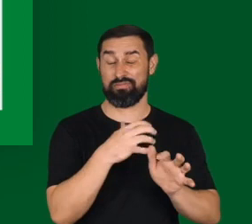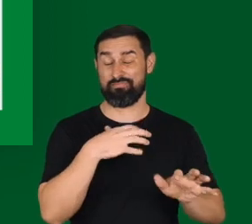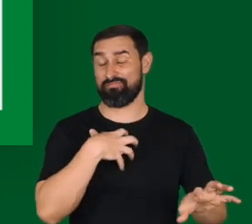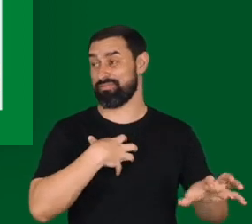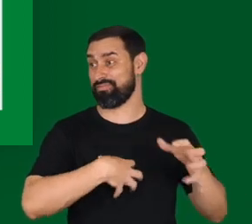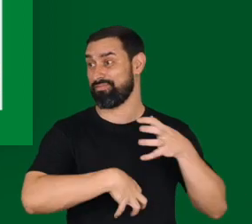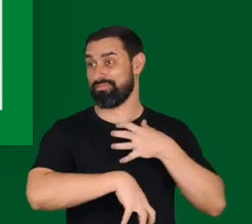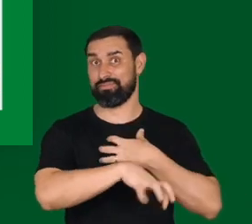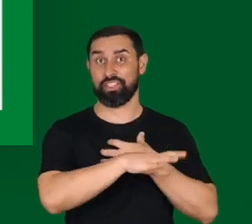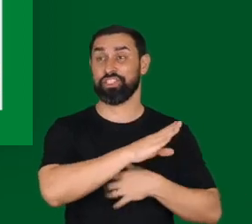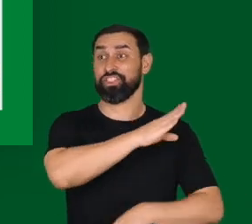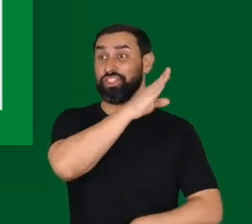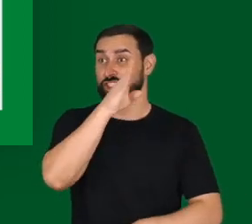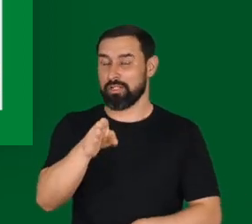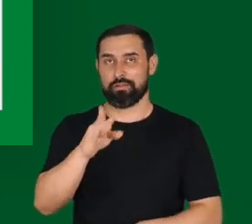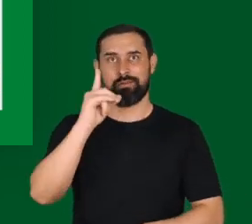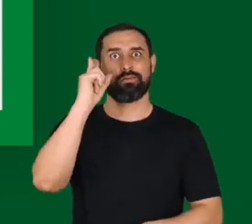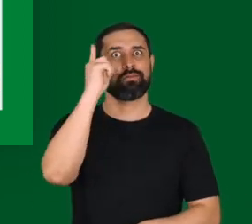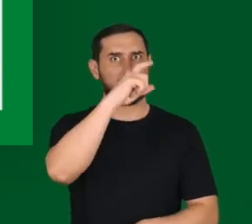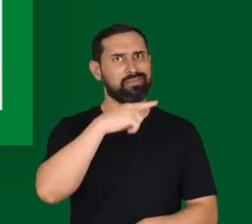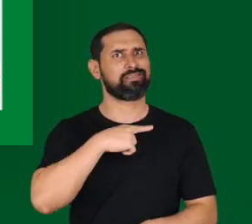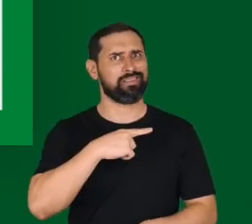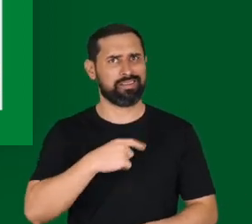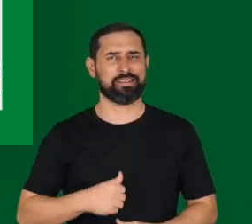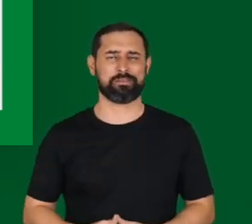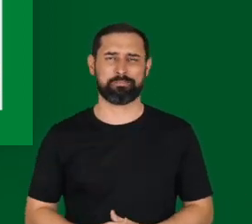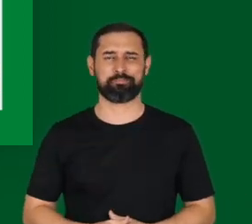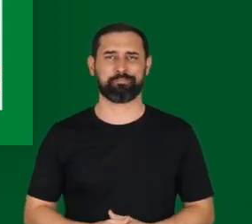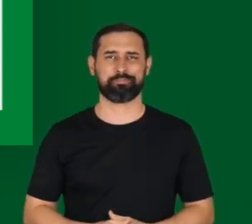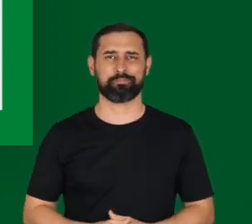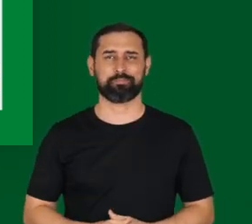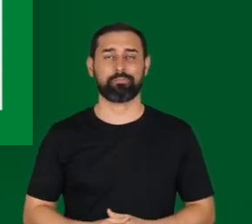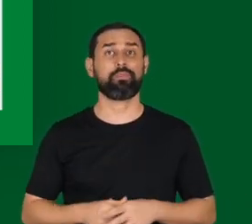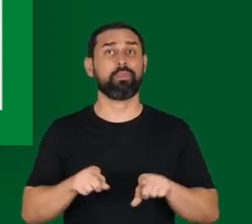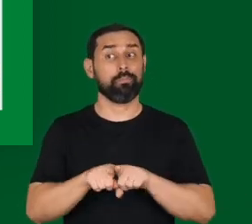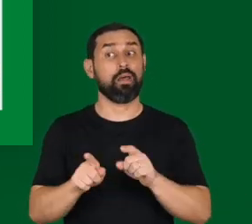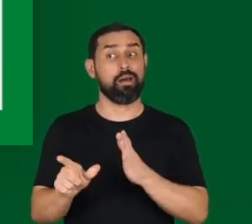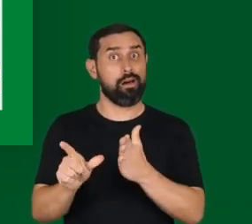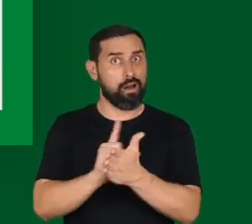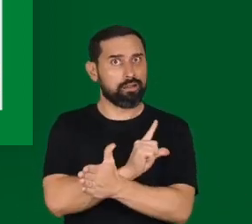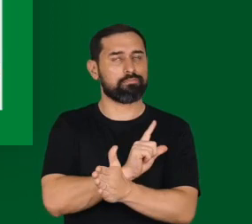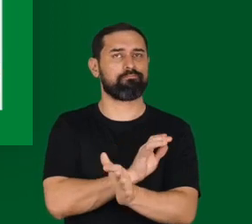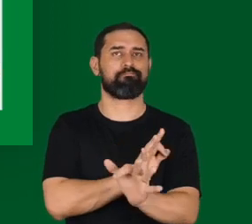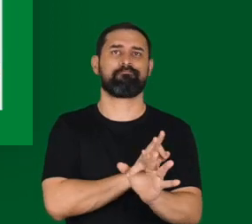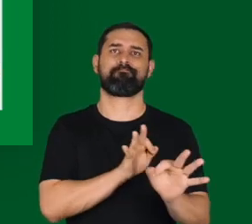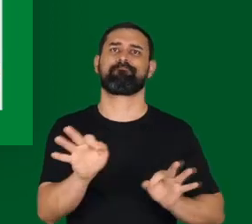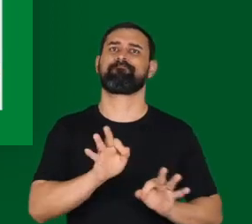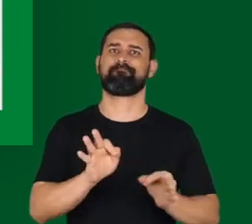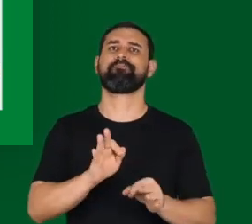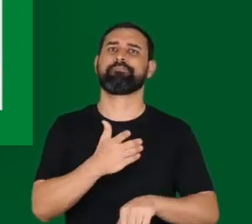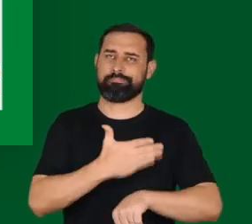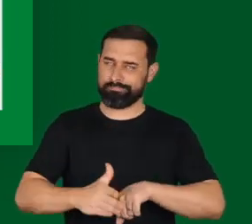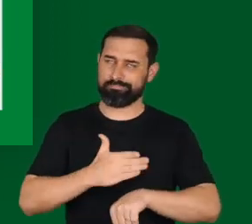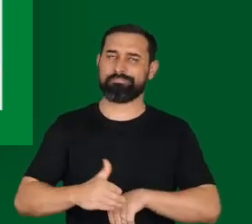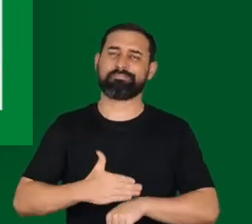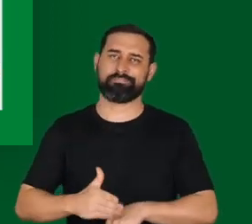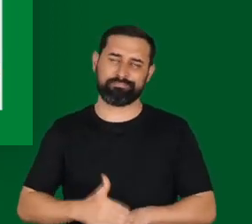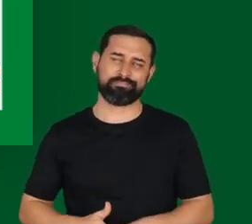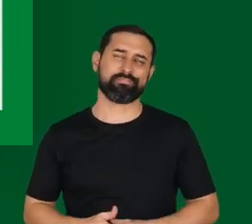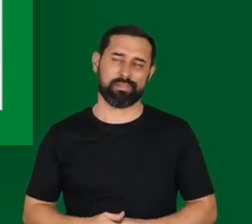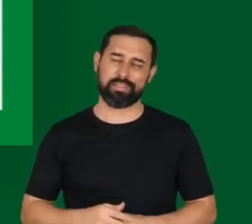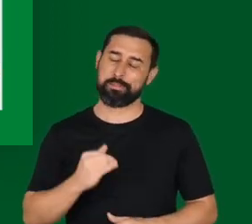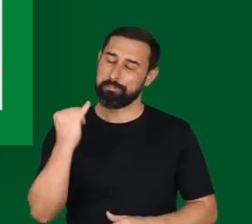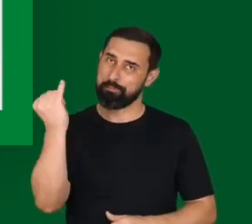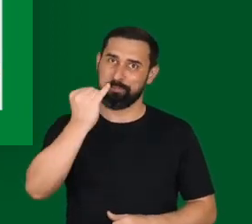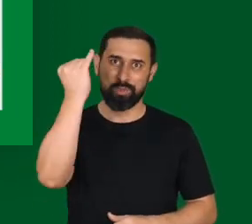dessa equipe, da dificuldade que a gente vai encontrar. E a gente tem que estar preparado, né, gente?